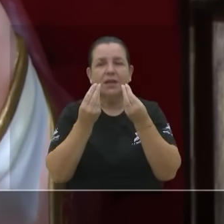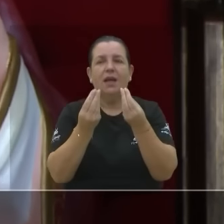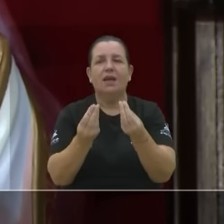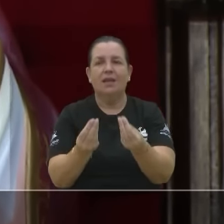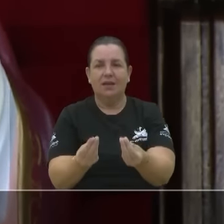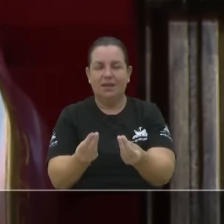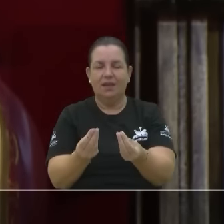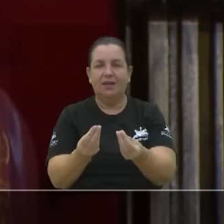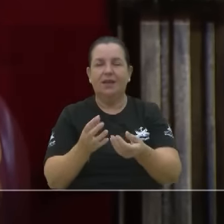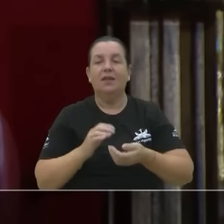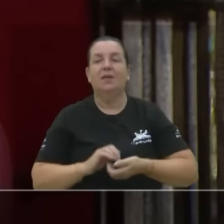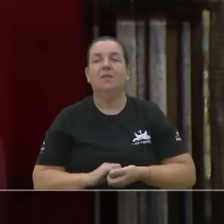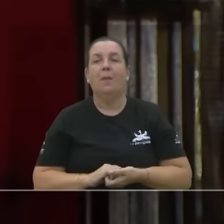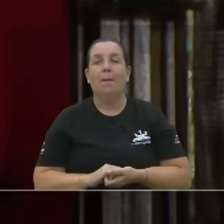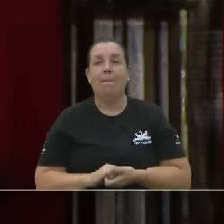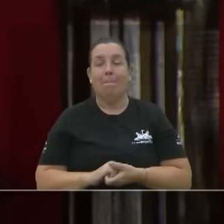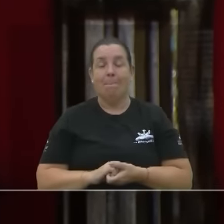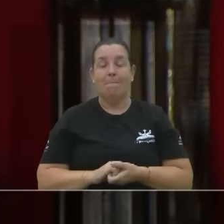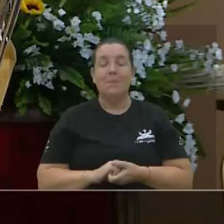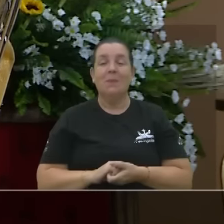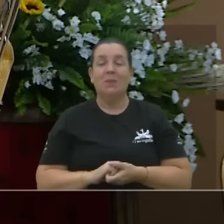lhes